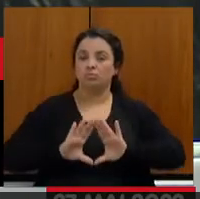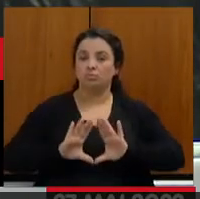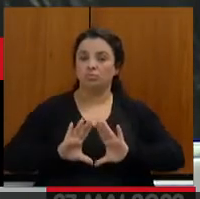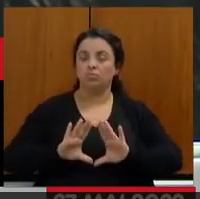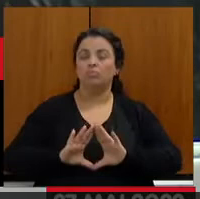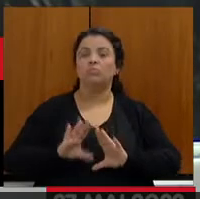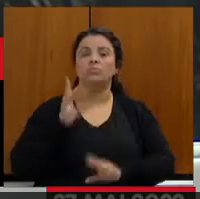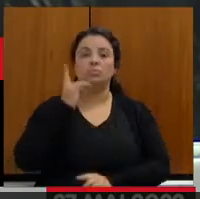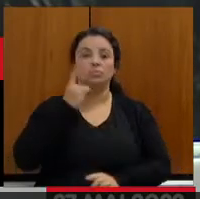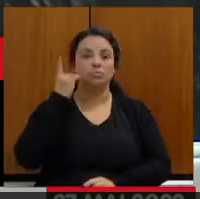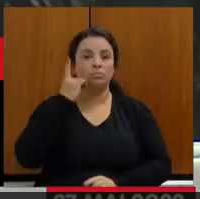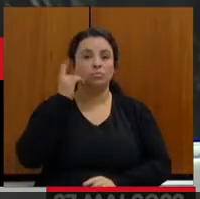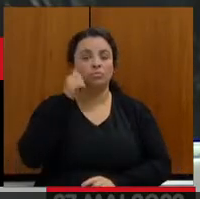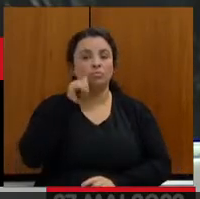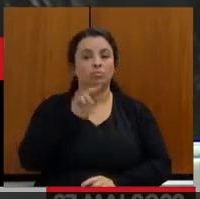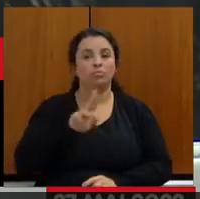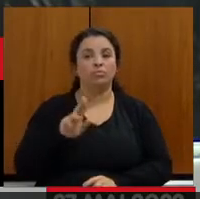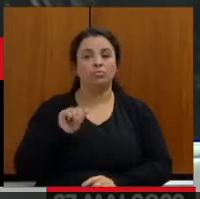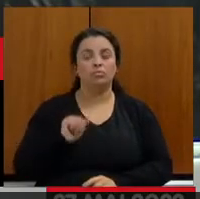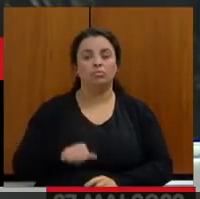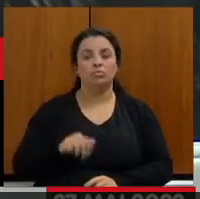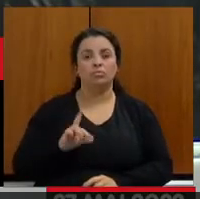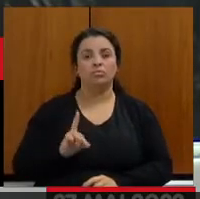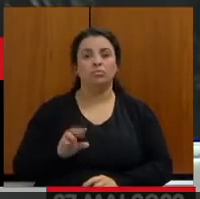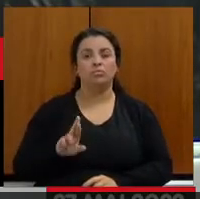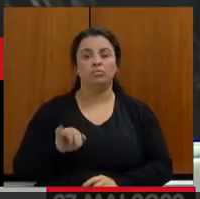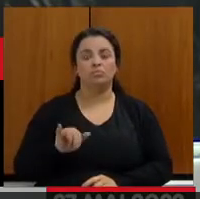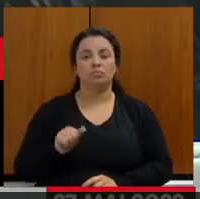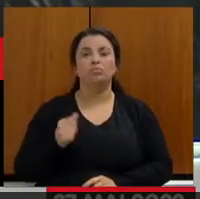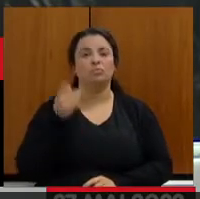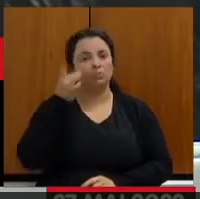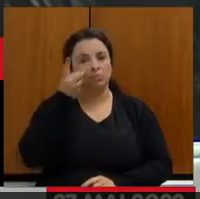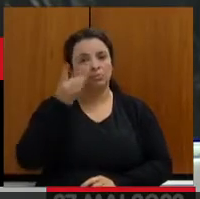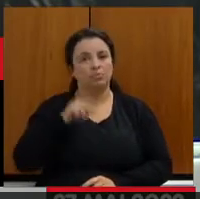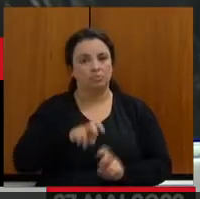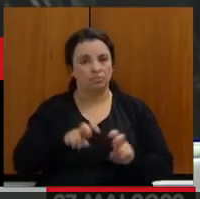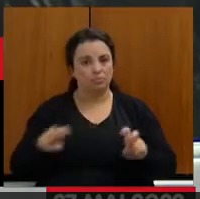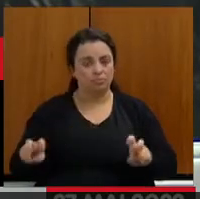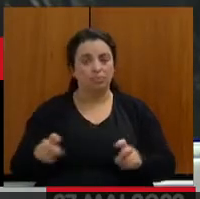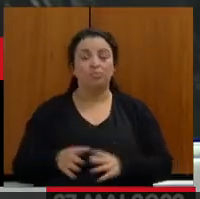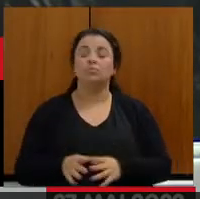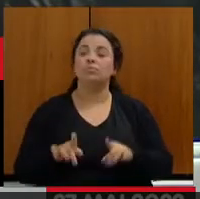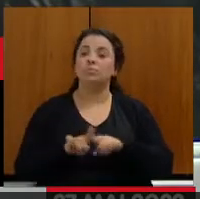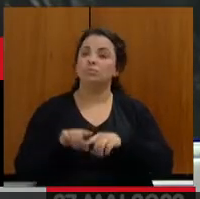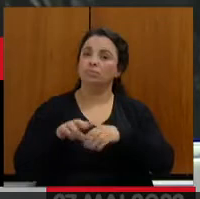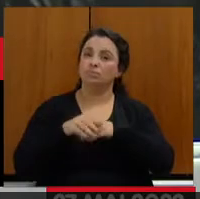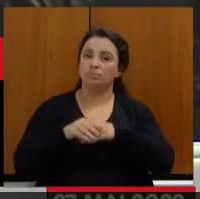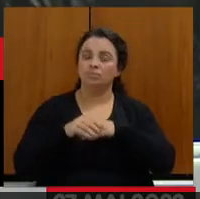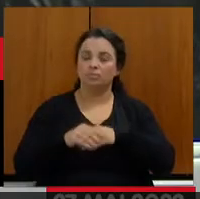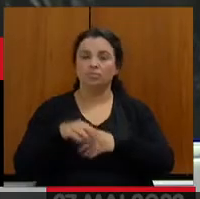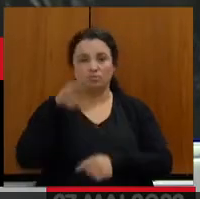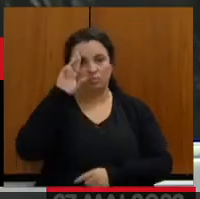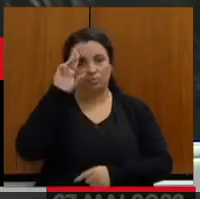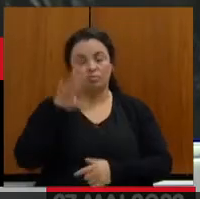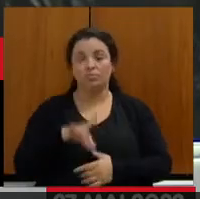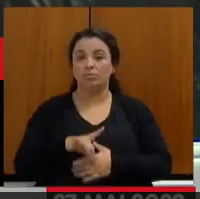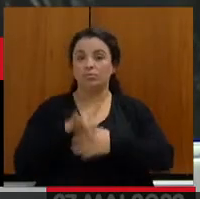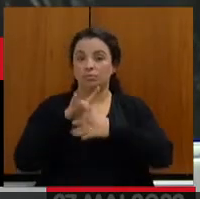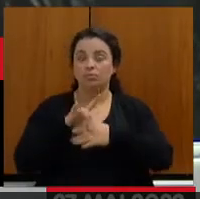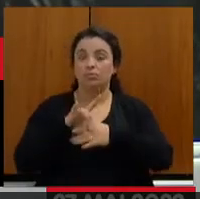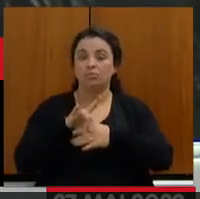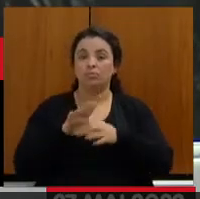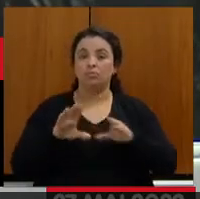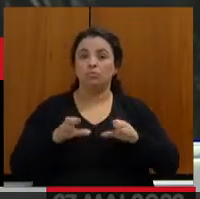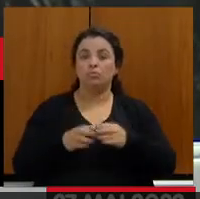deputada Andreia de Jesus presente conosco aqui na mesa e saudar também a excelentíssima senhora líder da